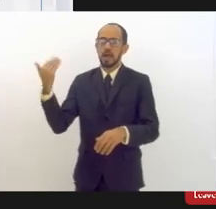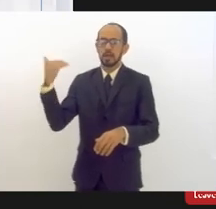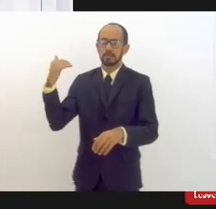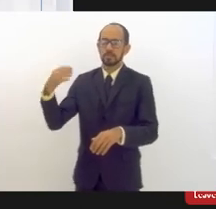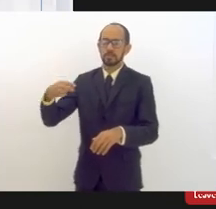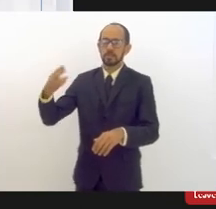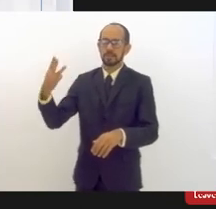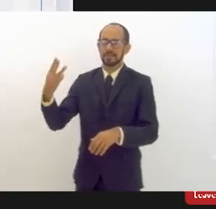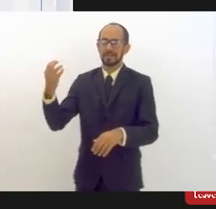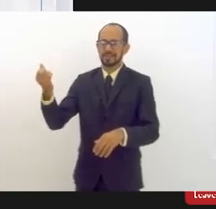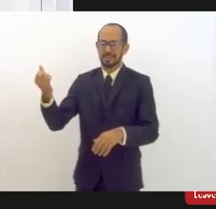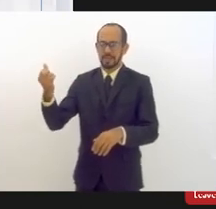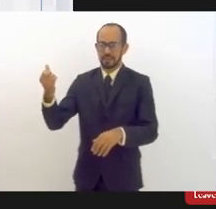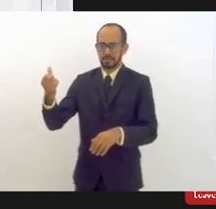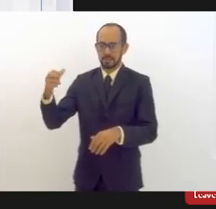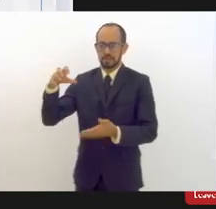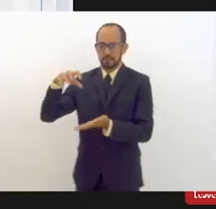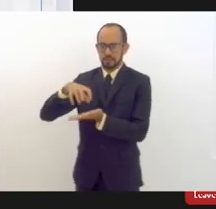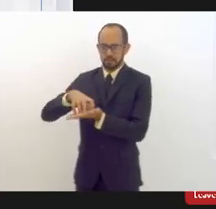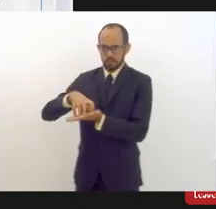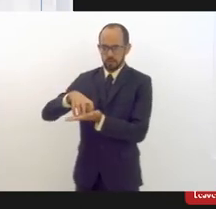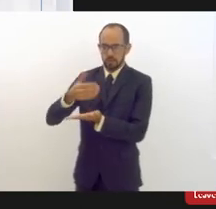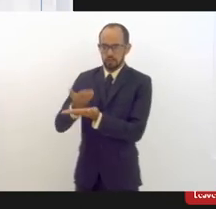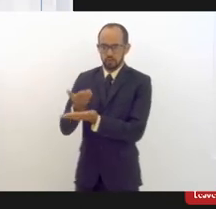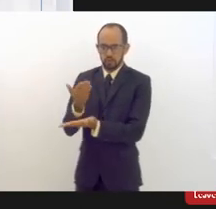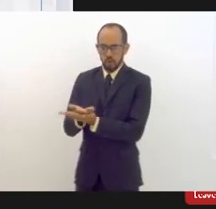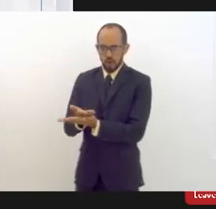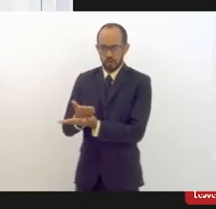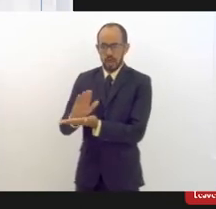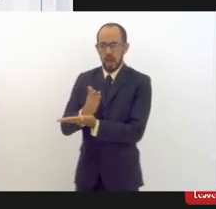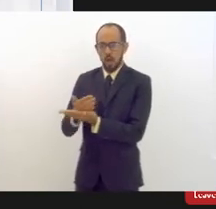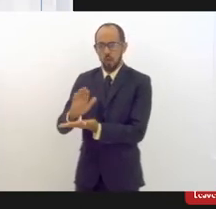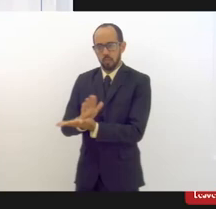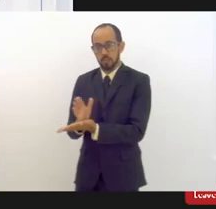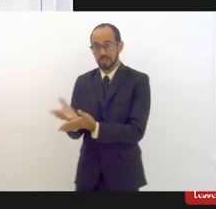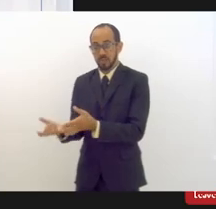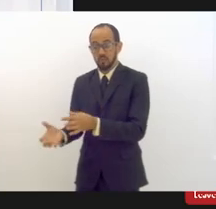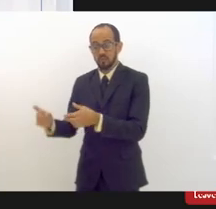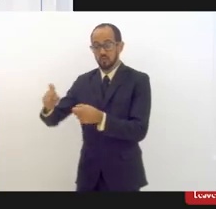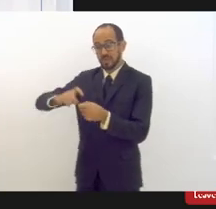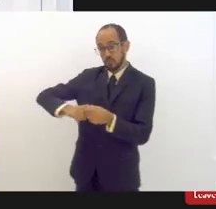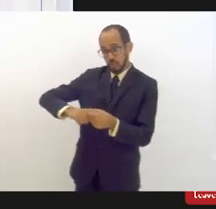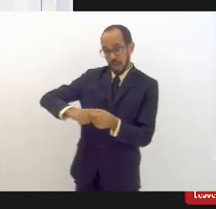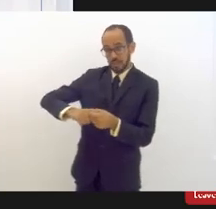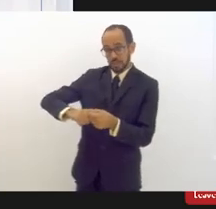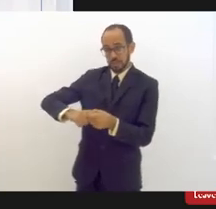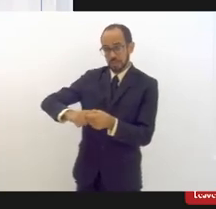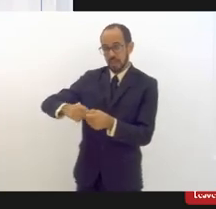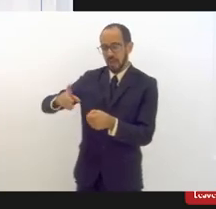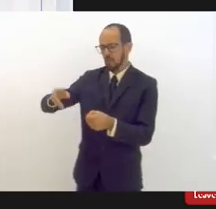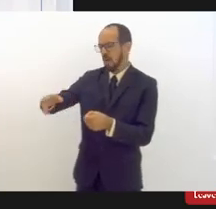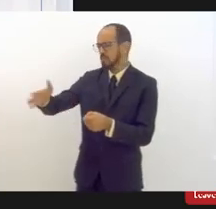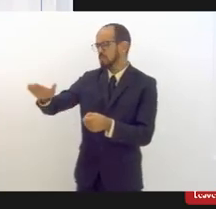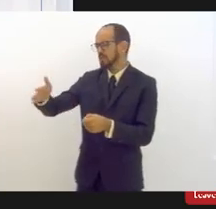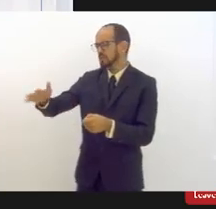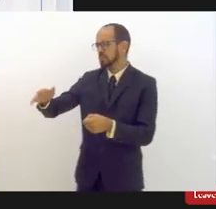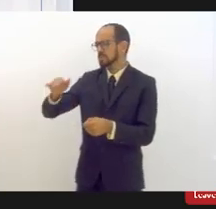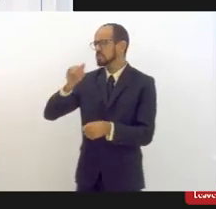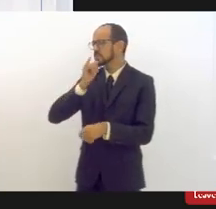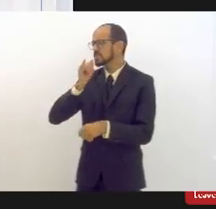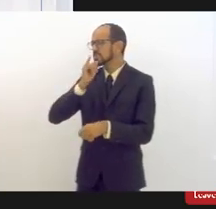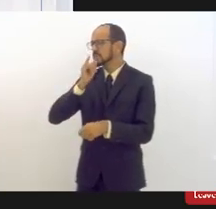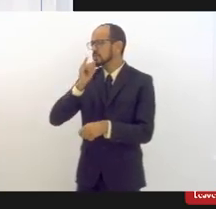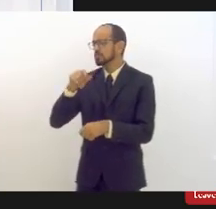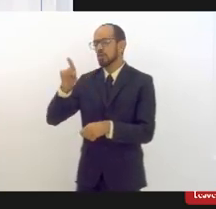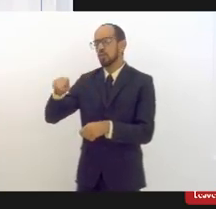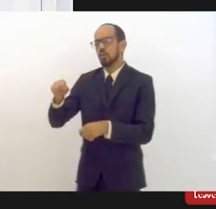unidades escolares, né? Só que algumas são unidades e outras são vinculadas. como se fossem, assim, sejam um pouco